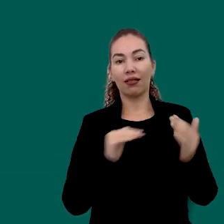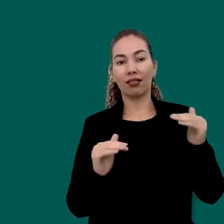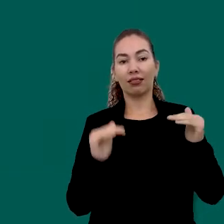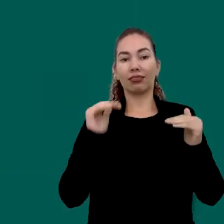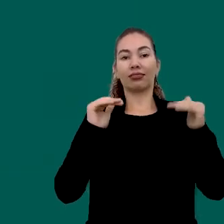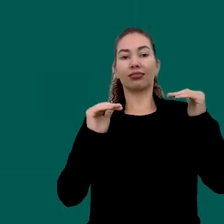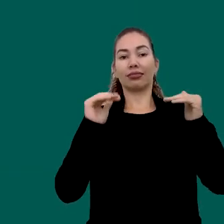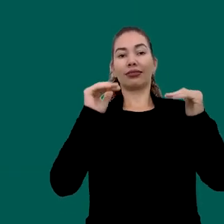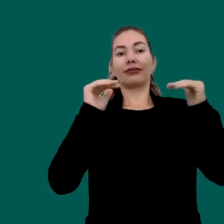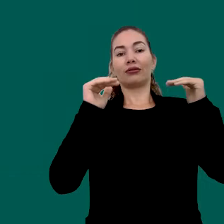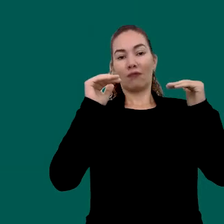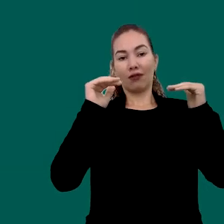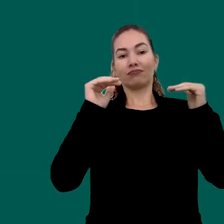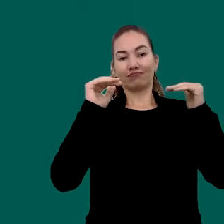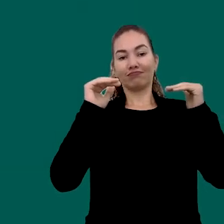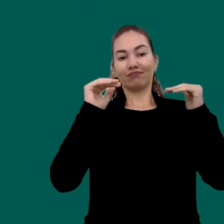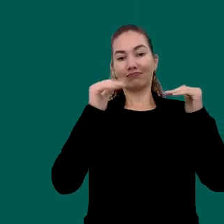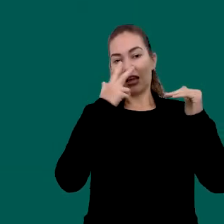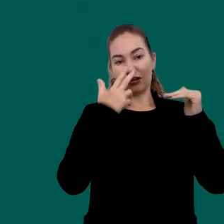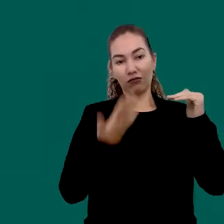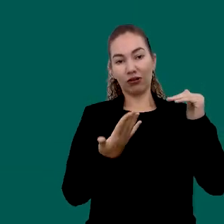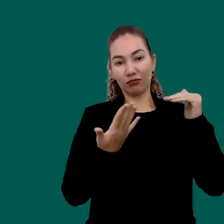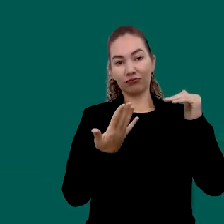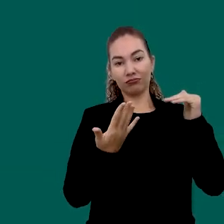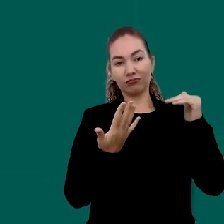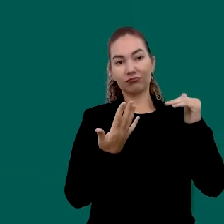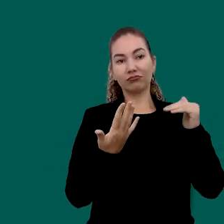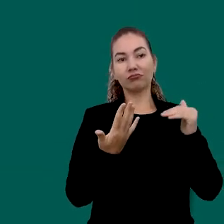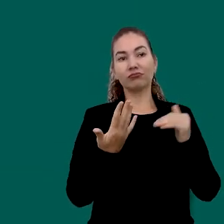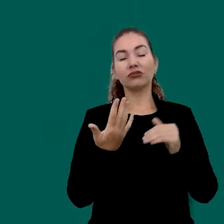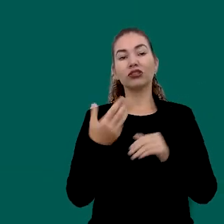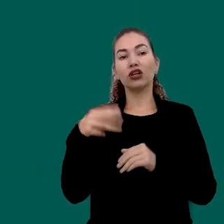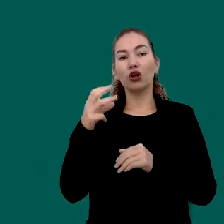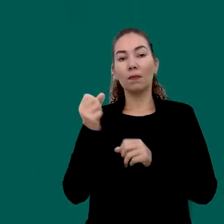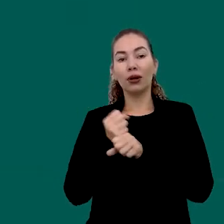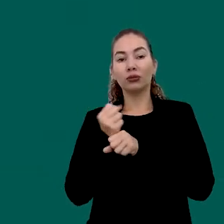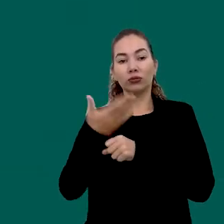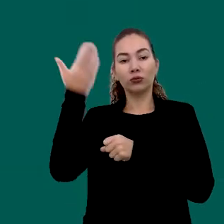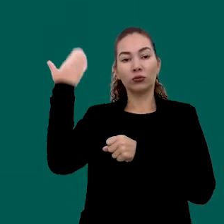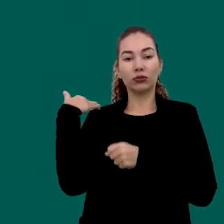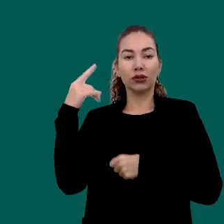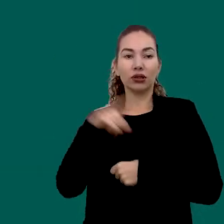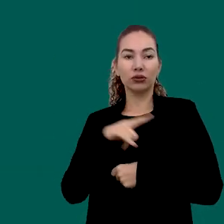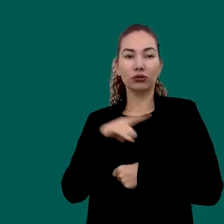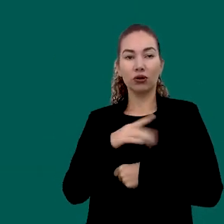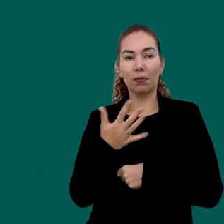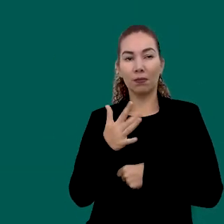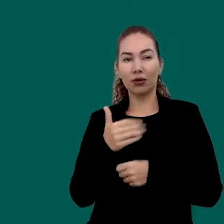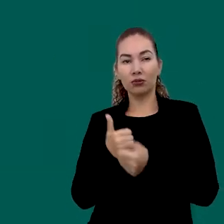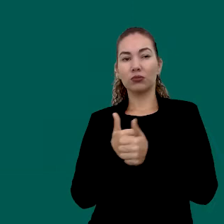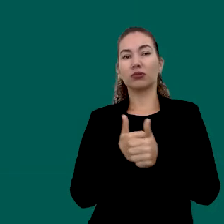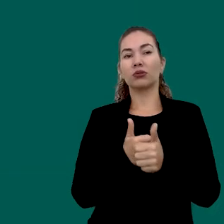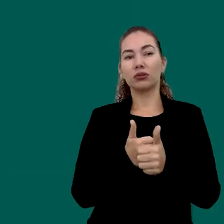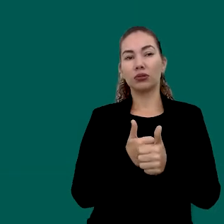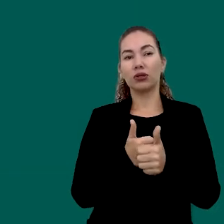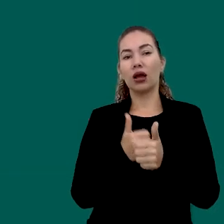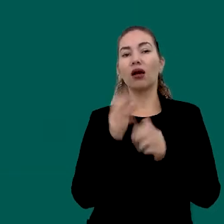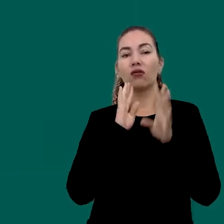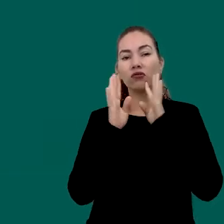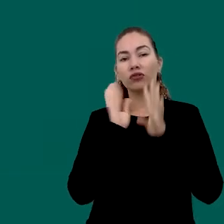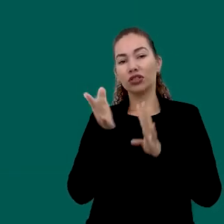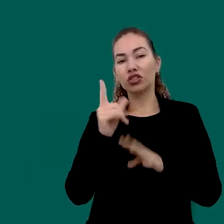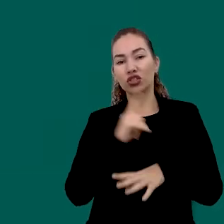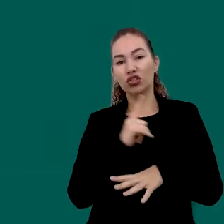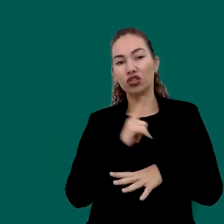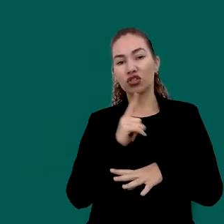número de seguidores que está crescendo. Desde março do ano passado, então março do ano passado a gente estava com aproximadamente... No Facebook a gente já